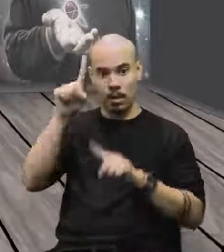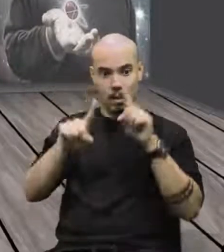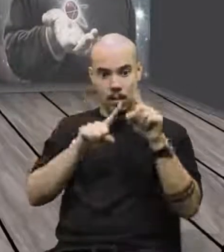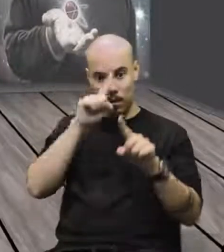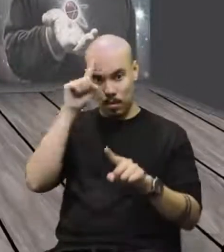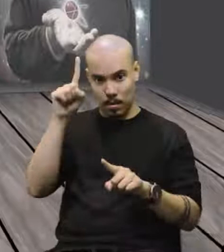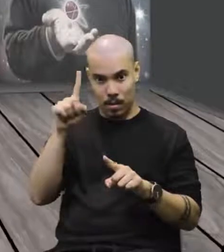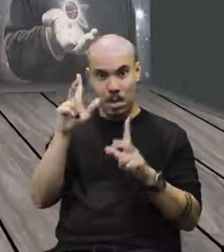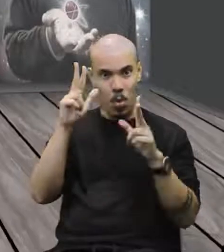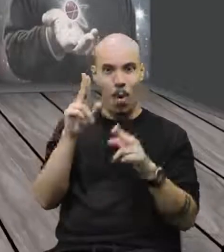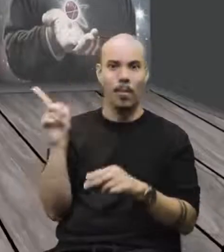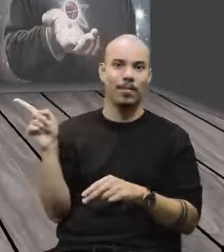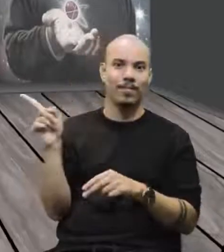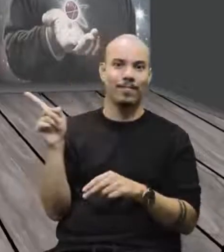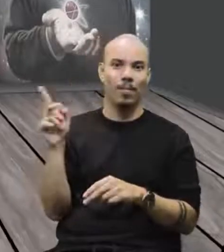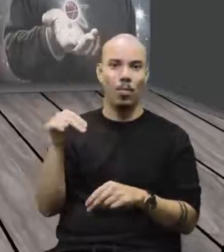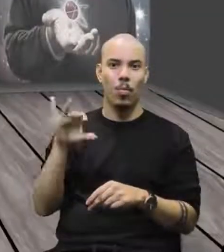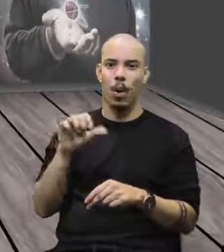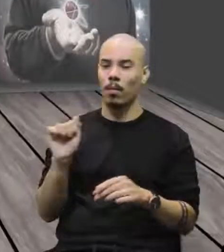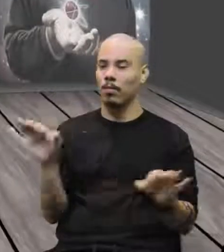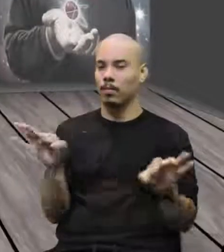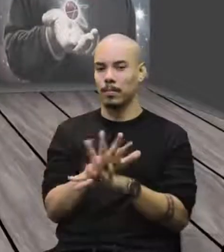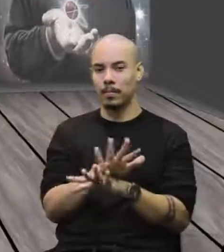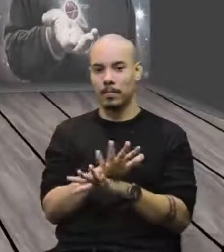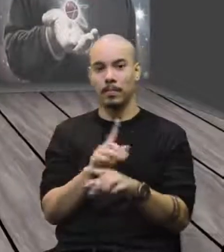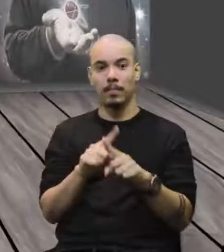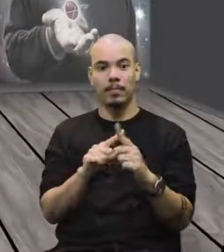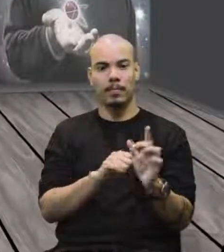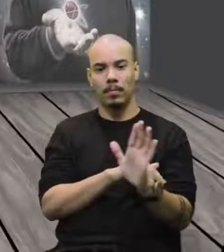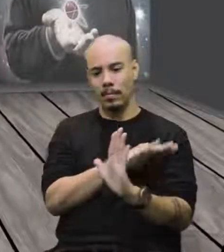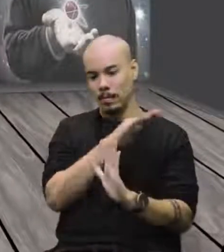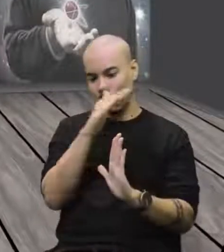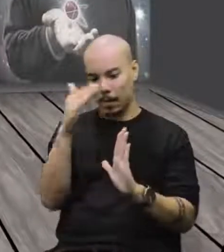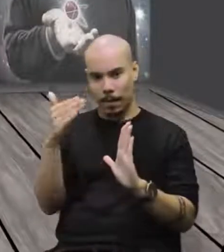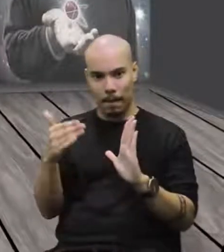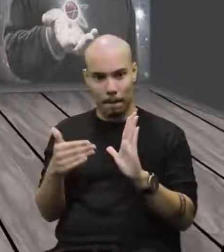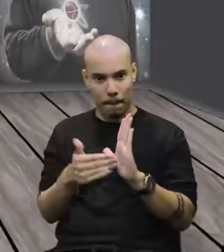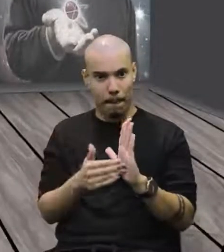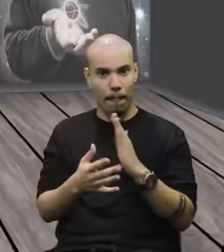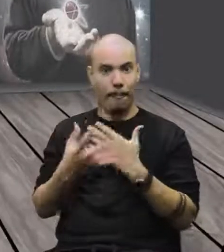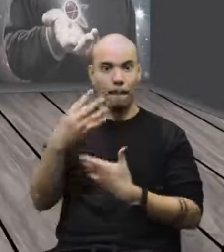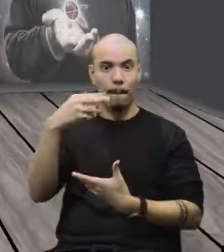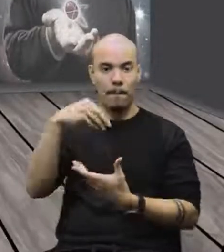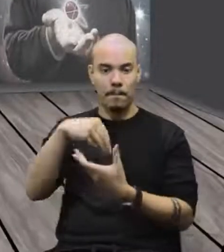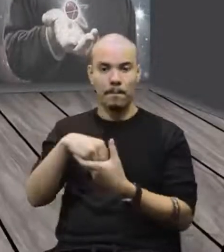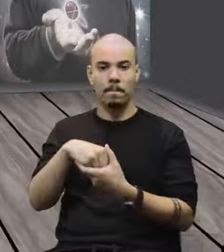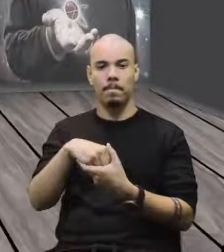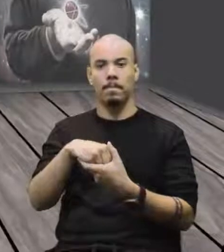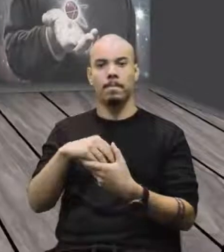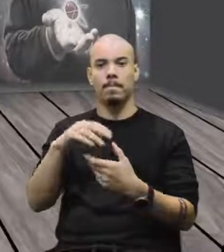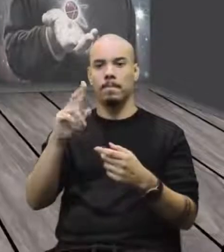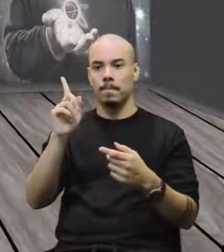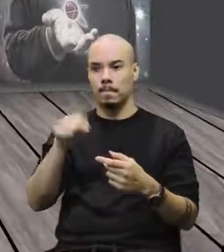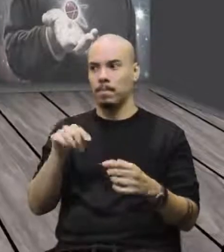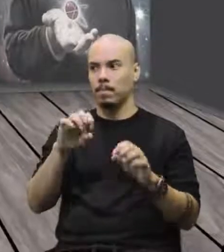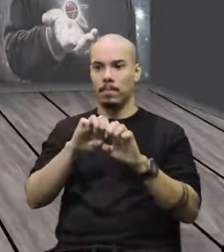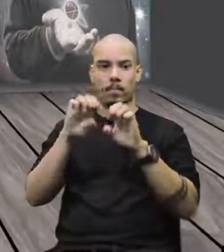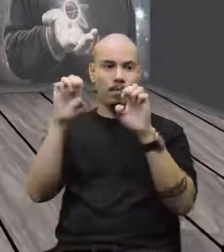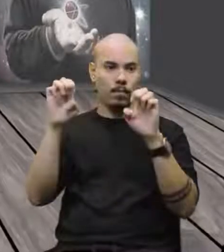mais exercício aí? Não. Tem toda uma rede cristalina, que é falado, essa Aham, rede cristalina justamente. é a